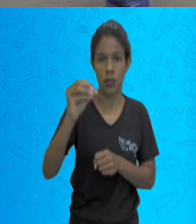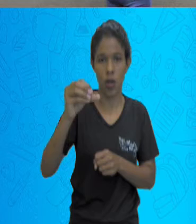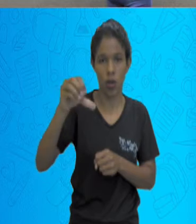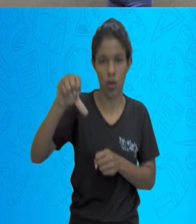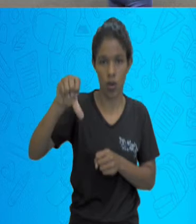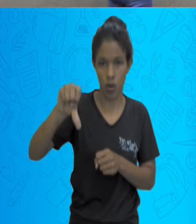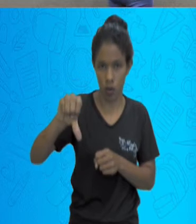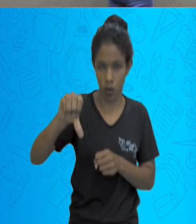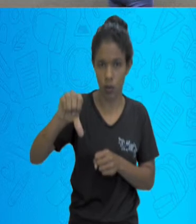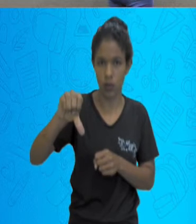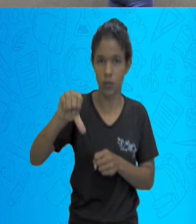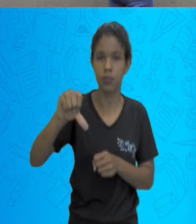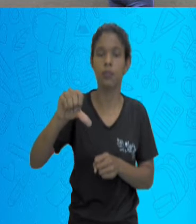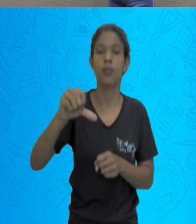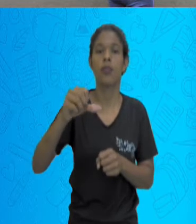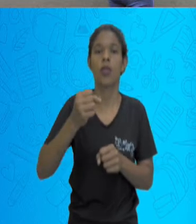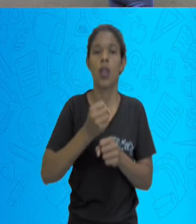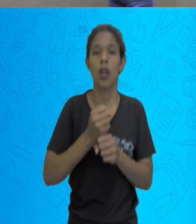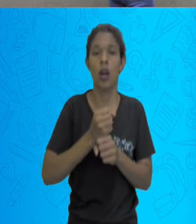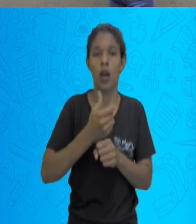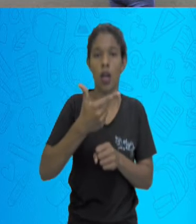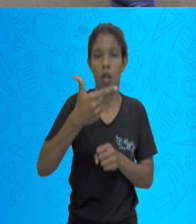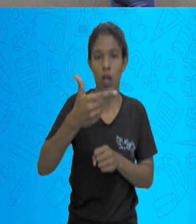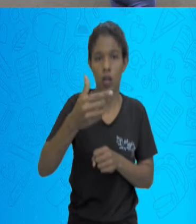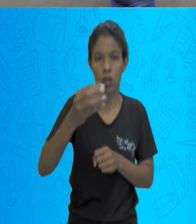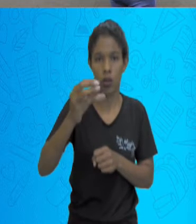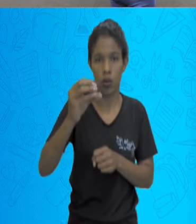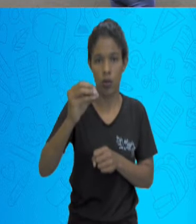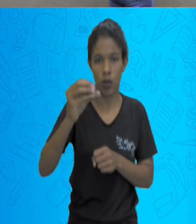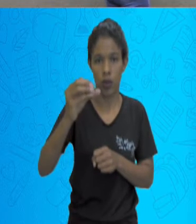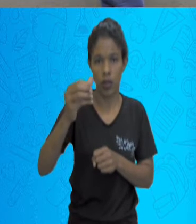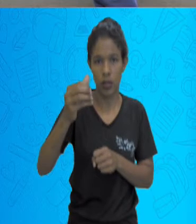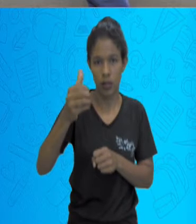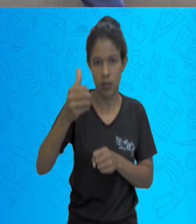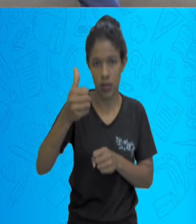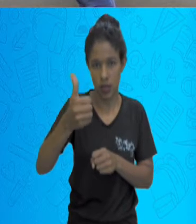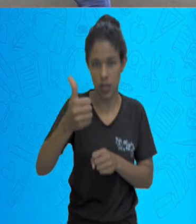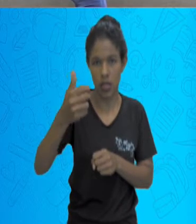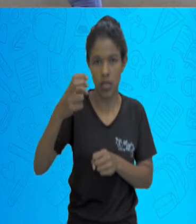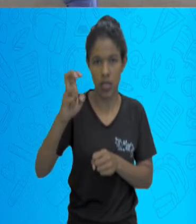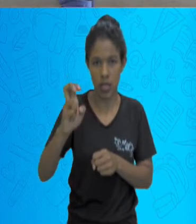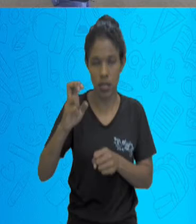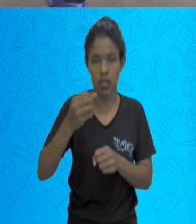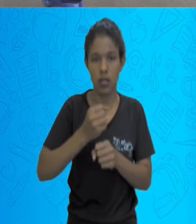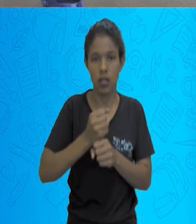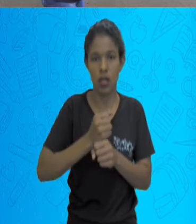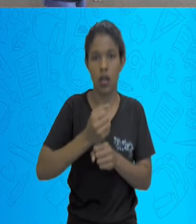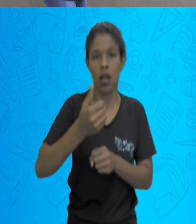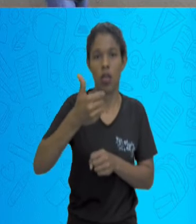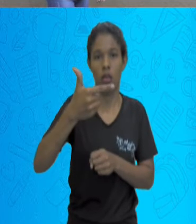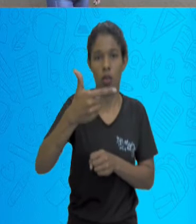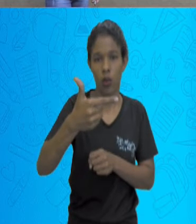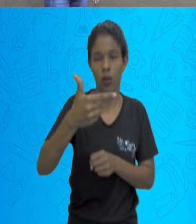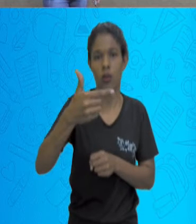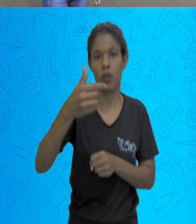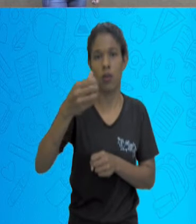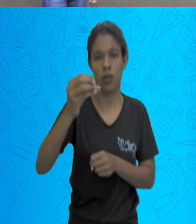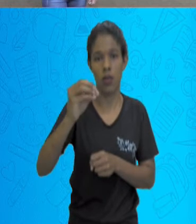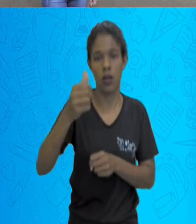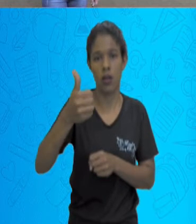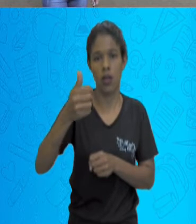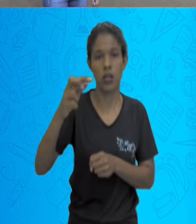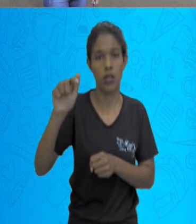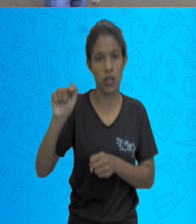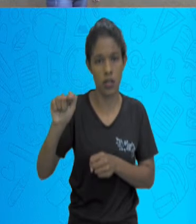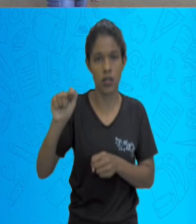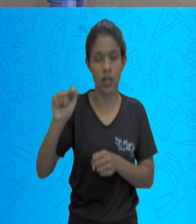se manteve, em 2015 houve queda e em 2017. Então, 2009, 2015 e